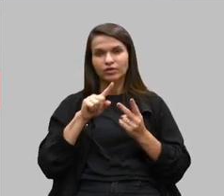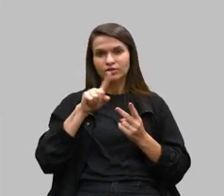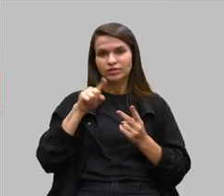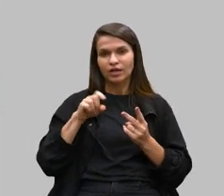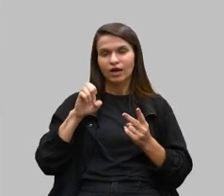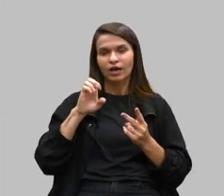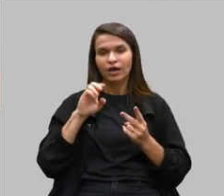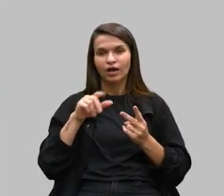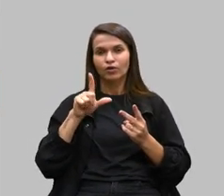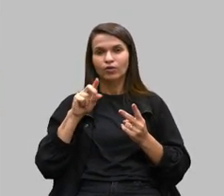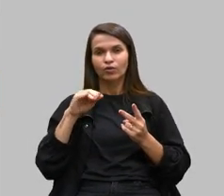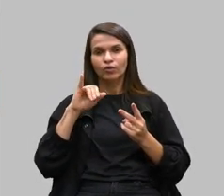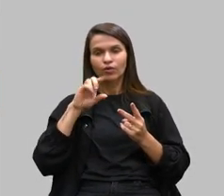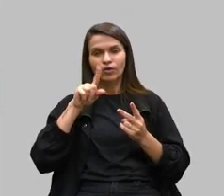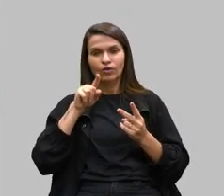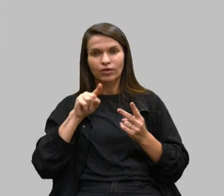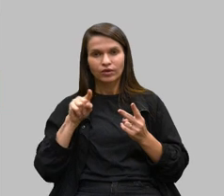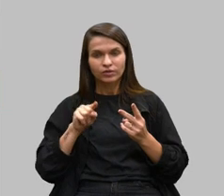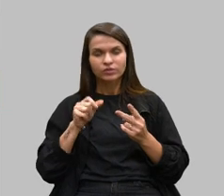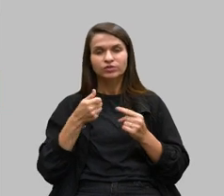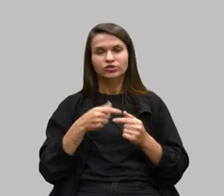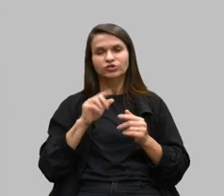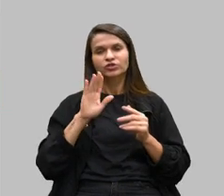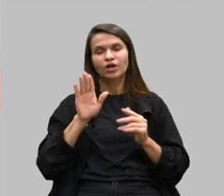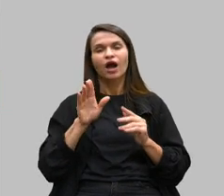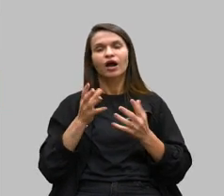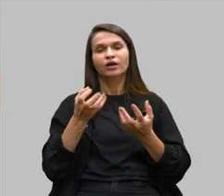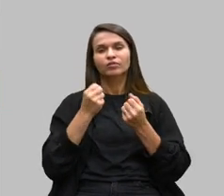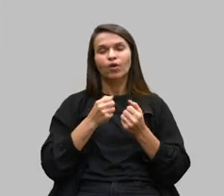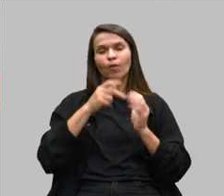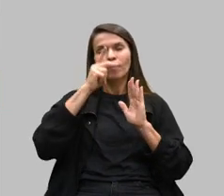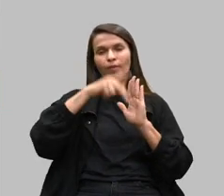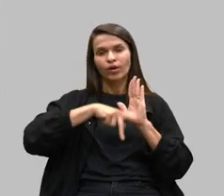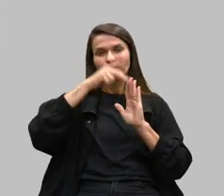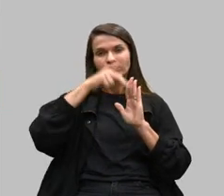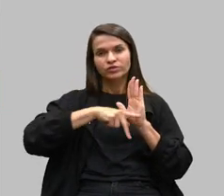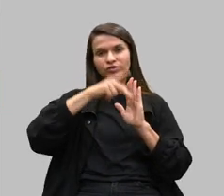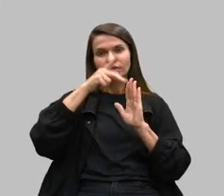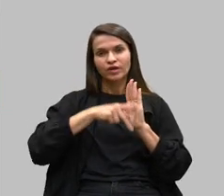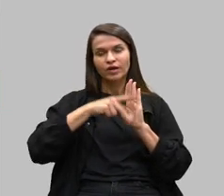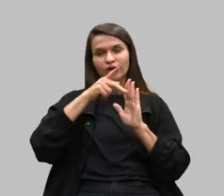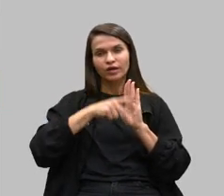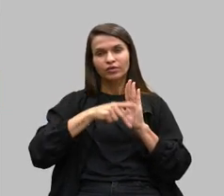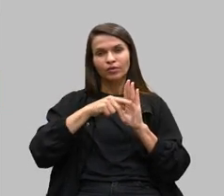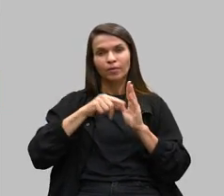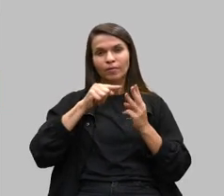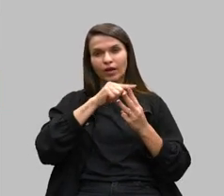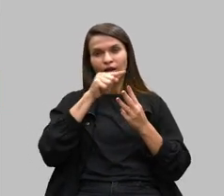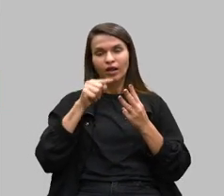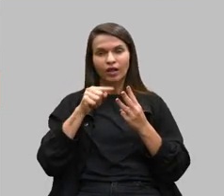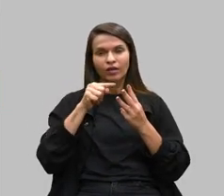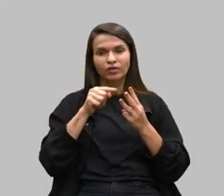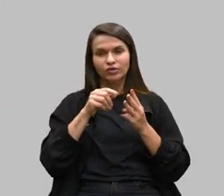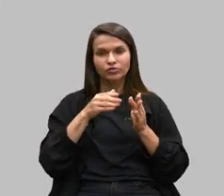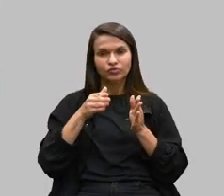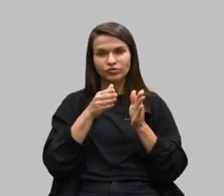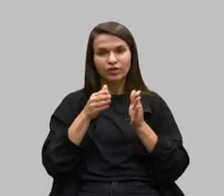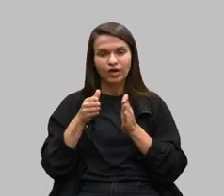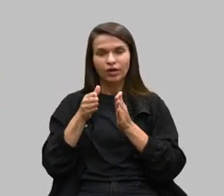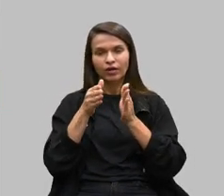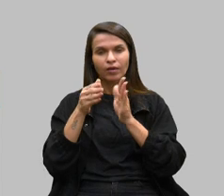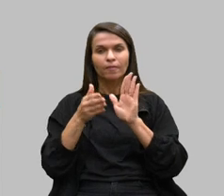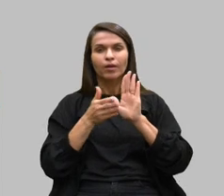receberemos já o estudo o projeto para três traçados para propor para